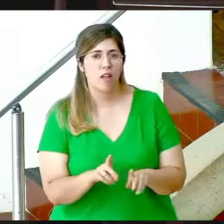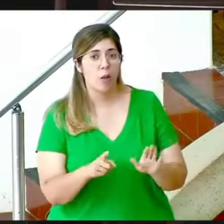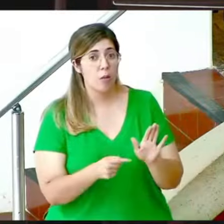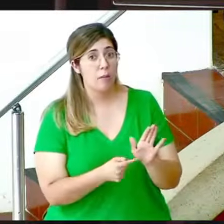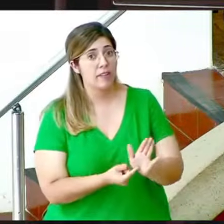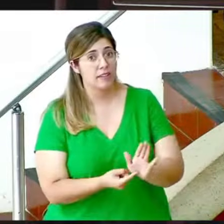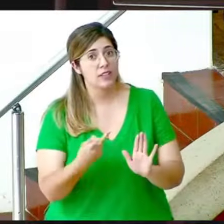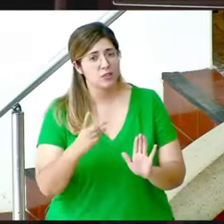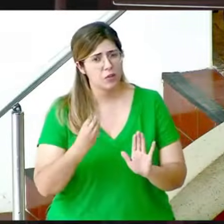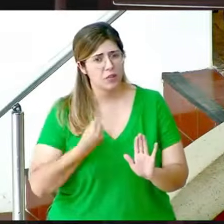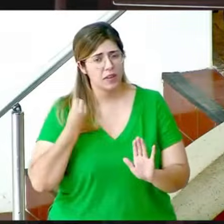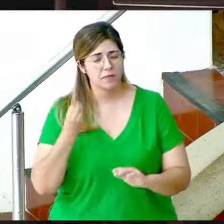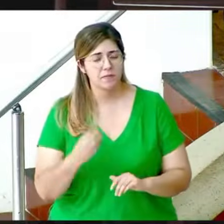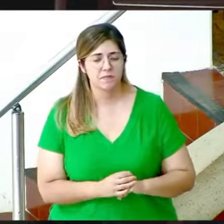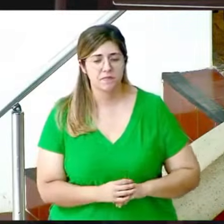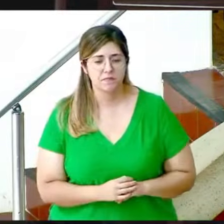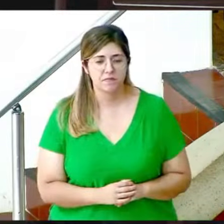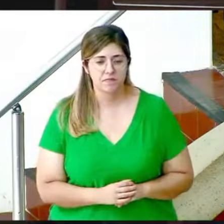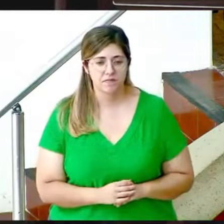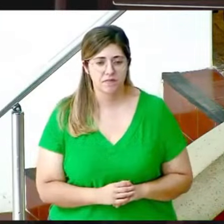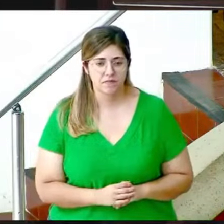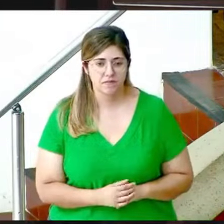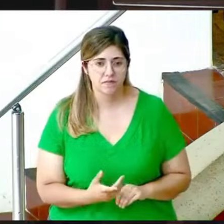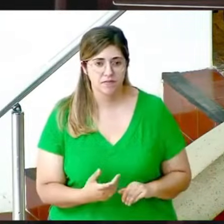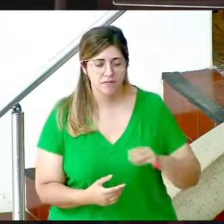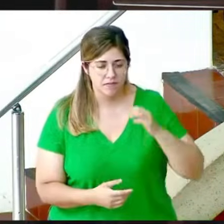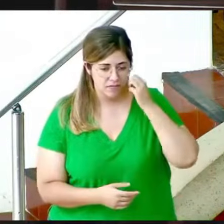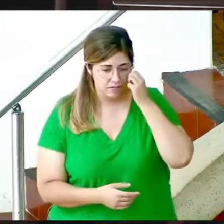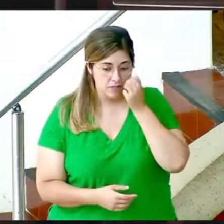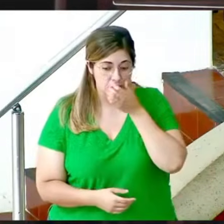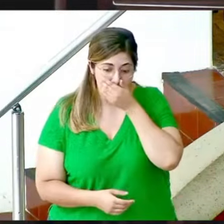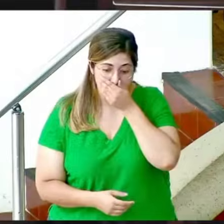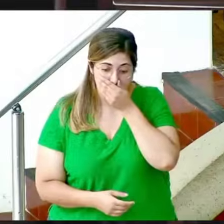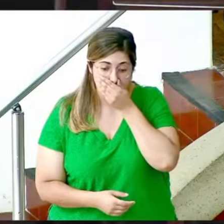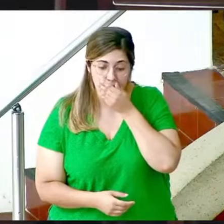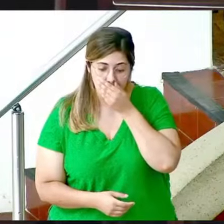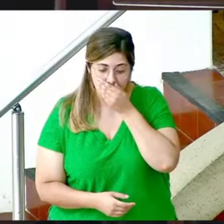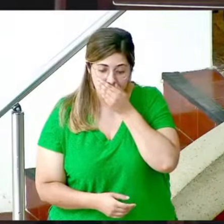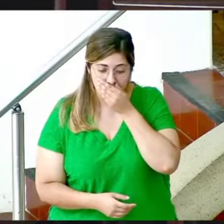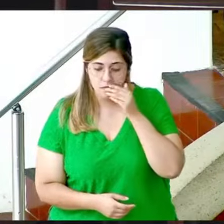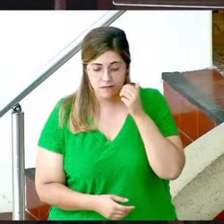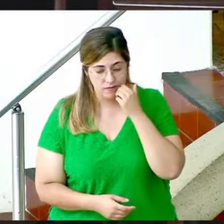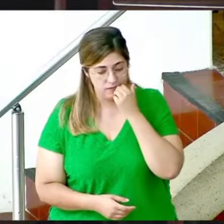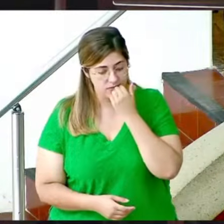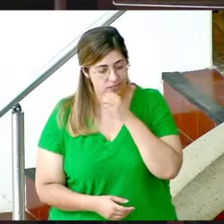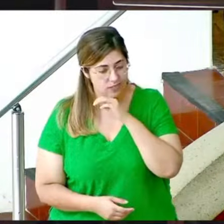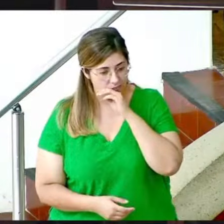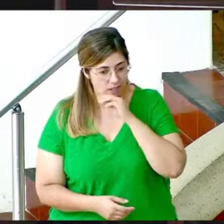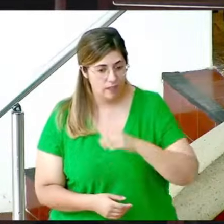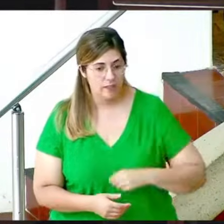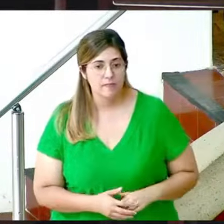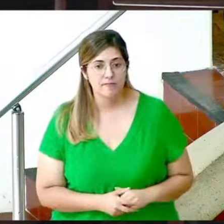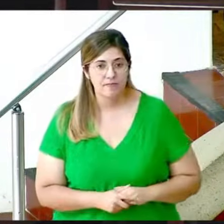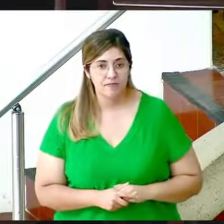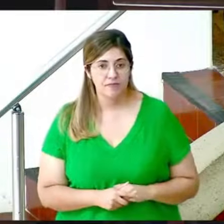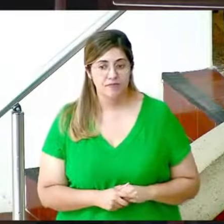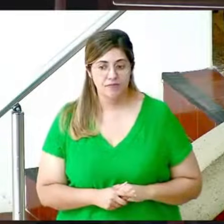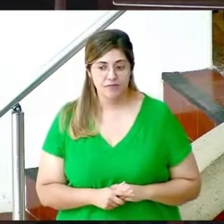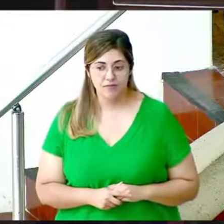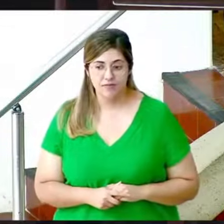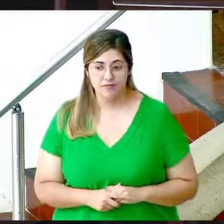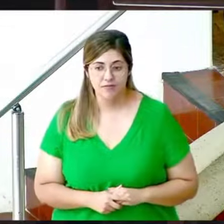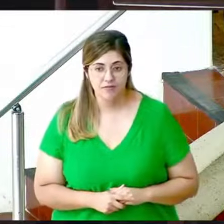para vocês, no primeiro momento, vai exigir um pouquinho de um abstrair da sua